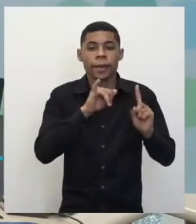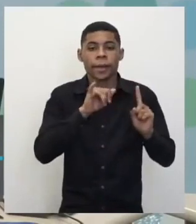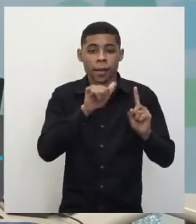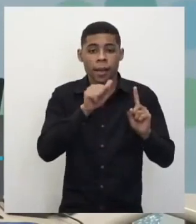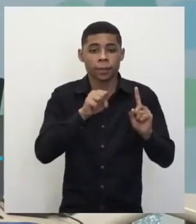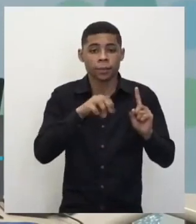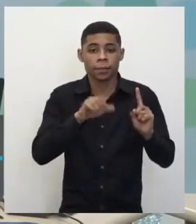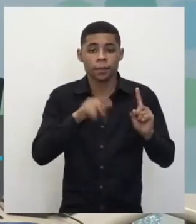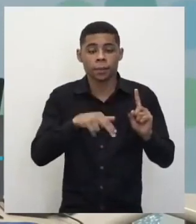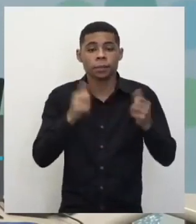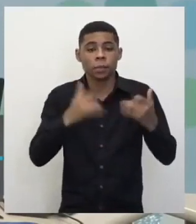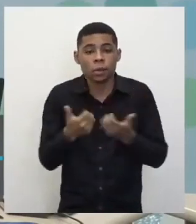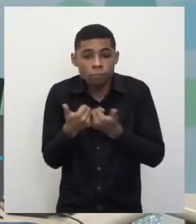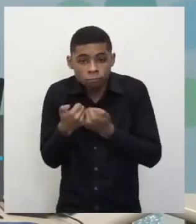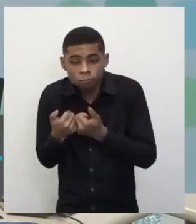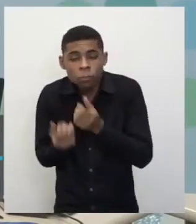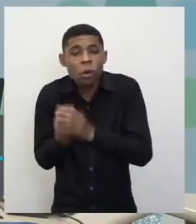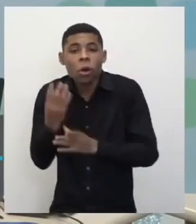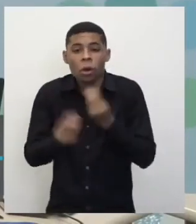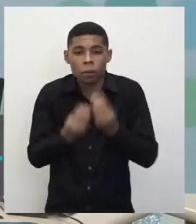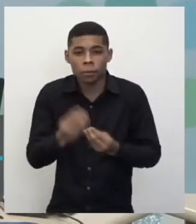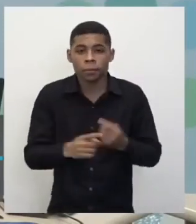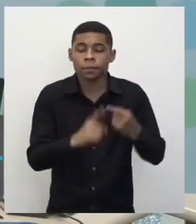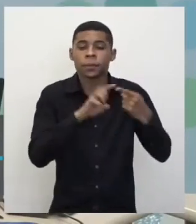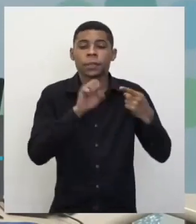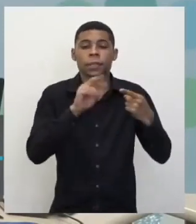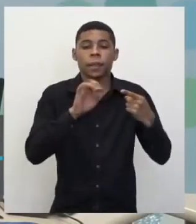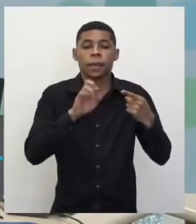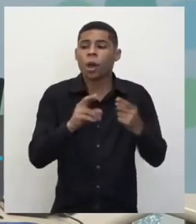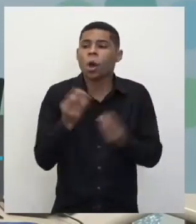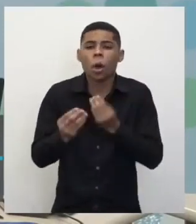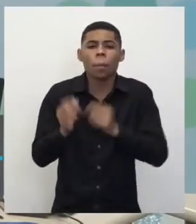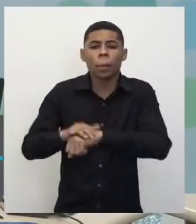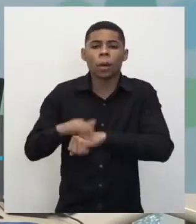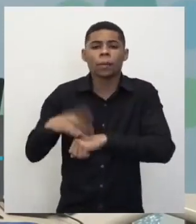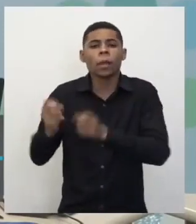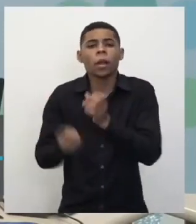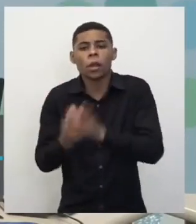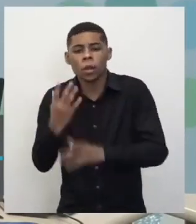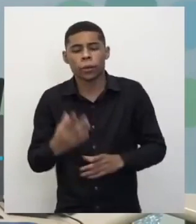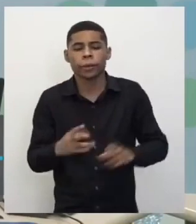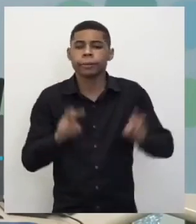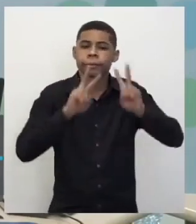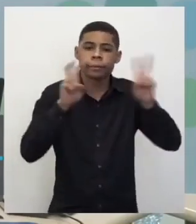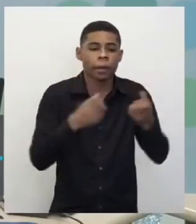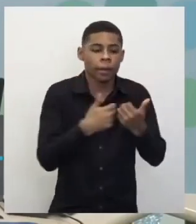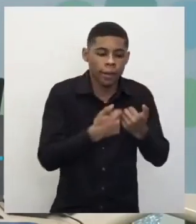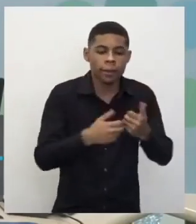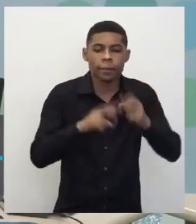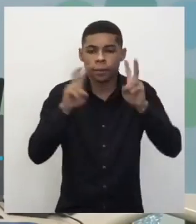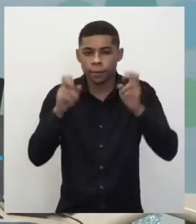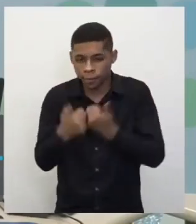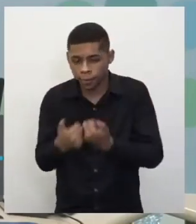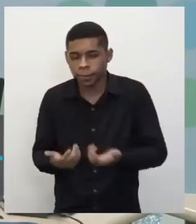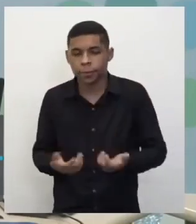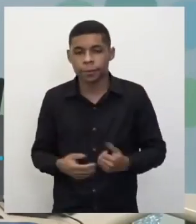aluna Esther, como ele criou o game, sobre games. Andréia?